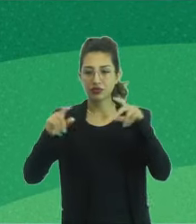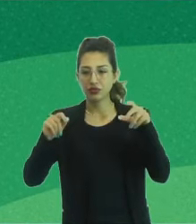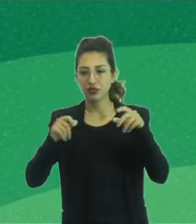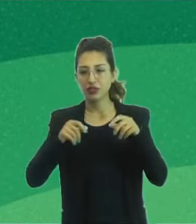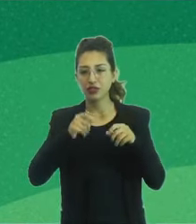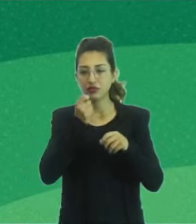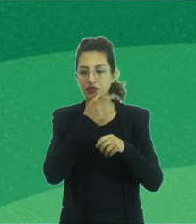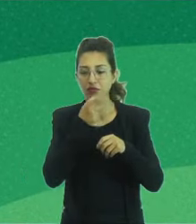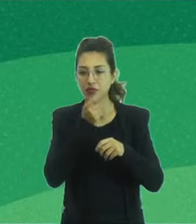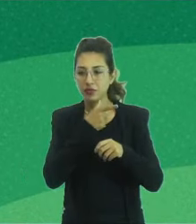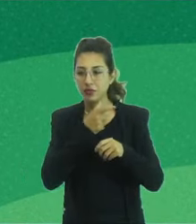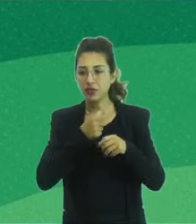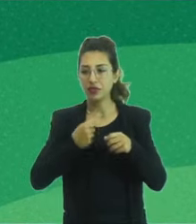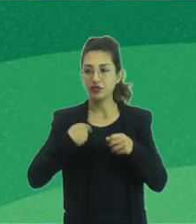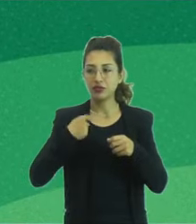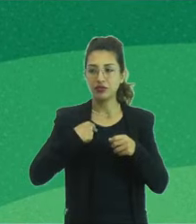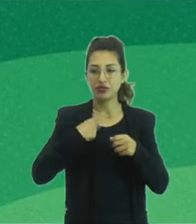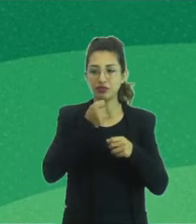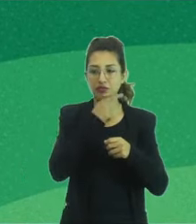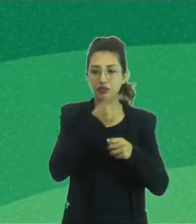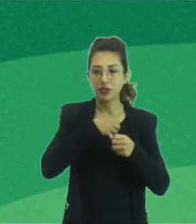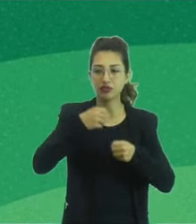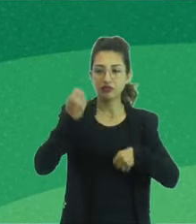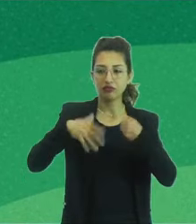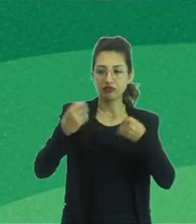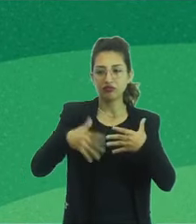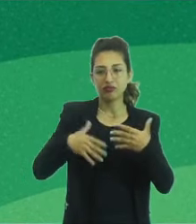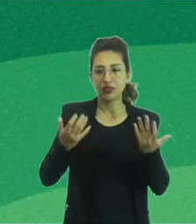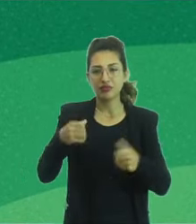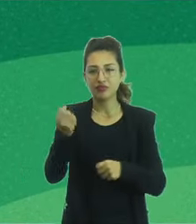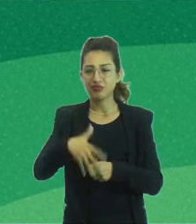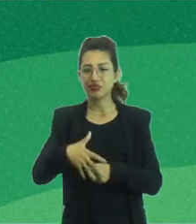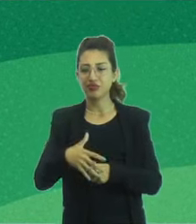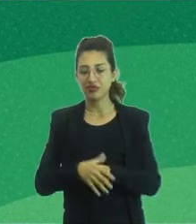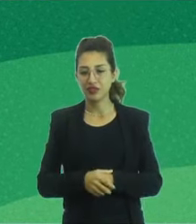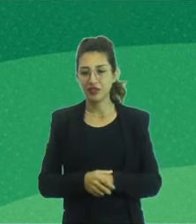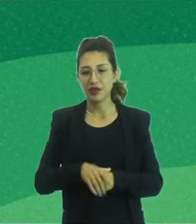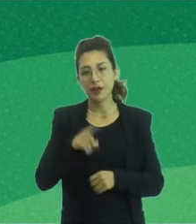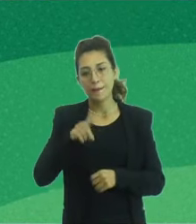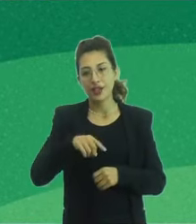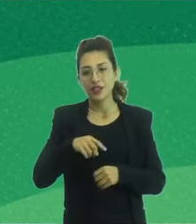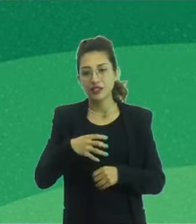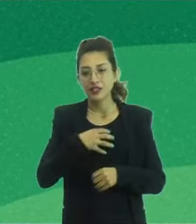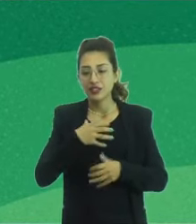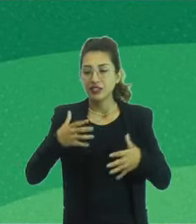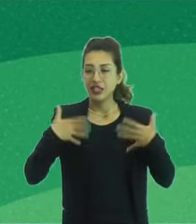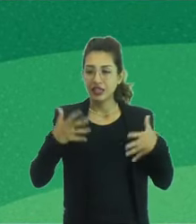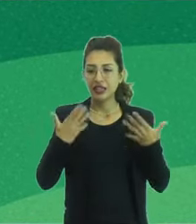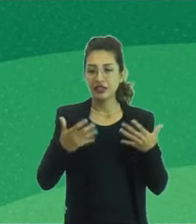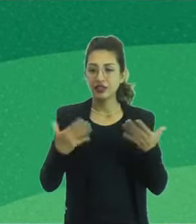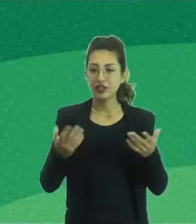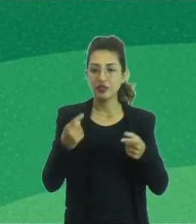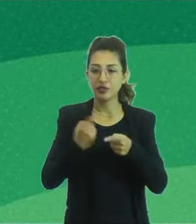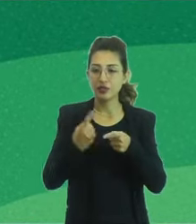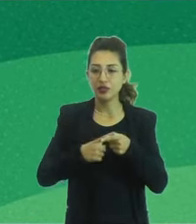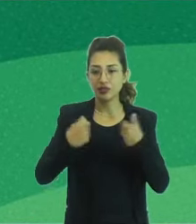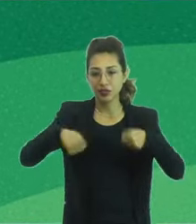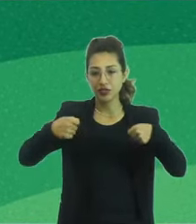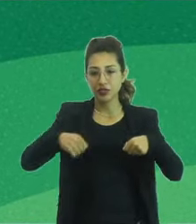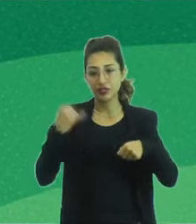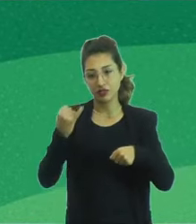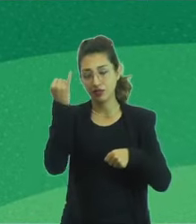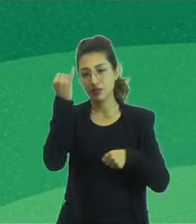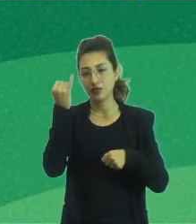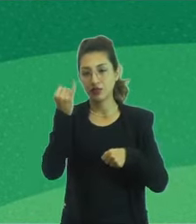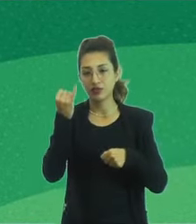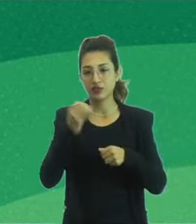cloro para fazer assim tipo Tu entendeu uma piada tipo inútil mas é divertido é divertido porque é para ser desse jeito a ideia